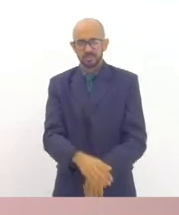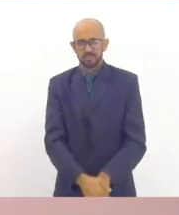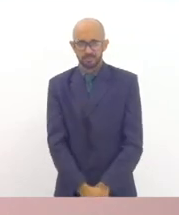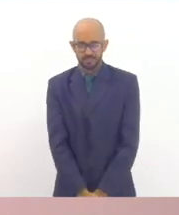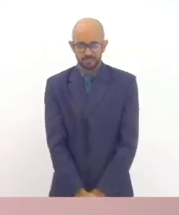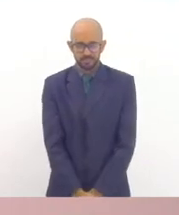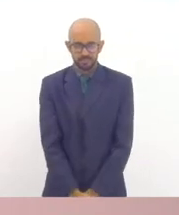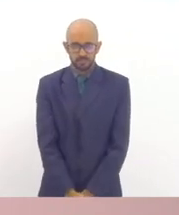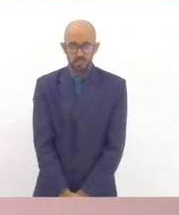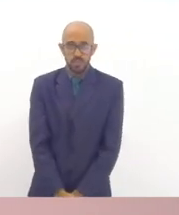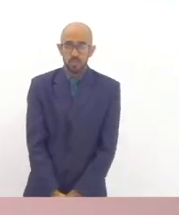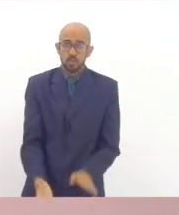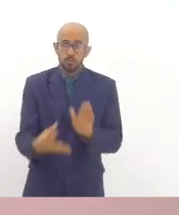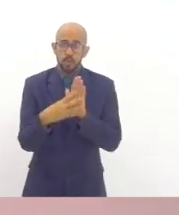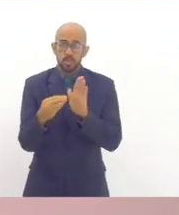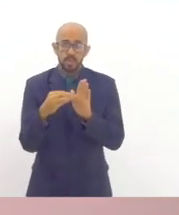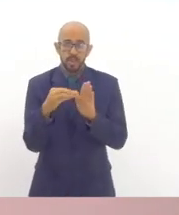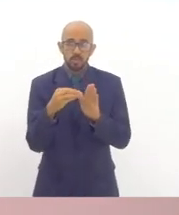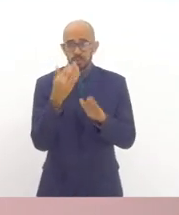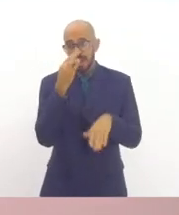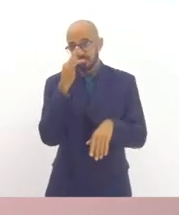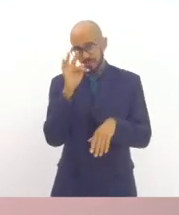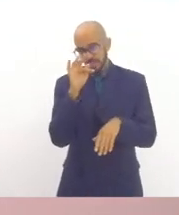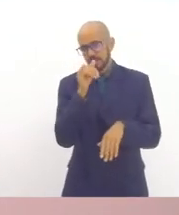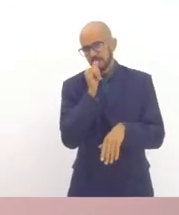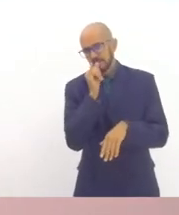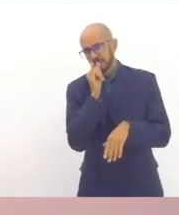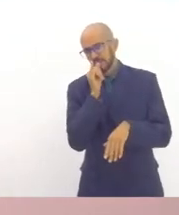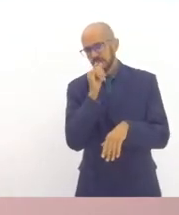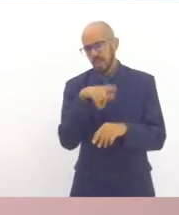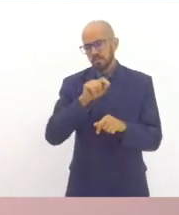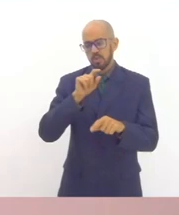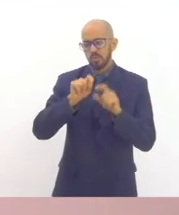modelo europeu? Como é que é na França? Na França,